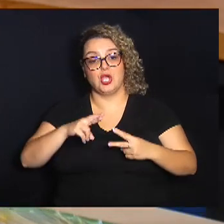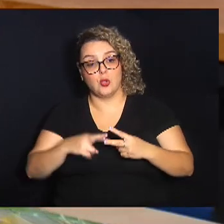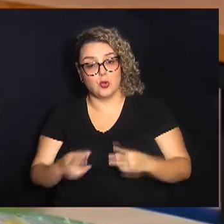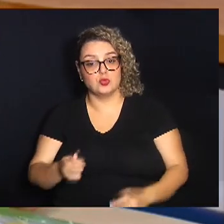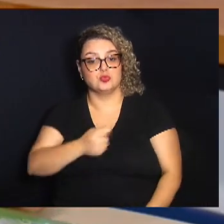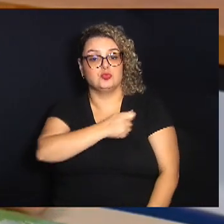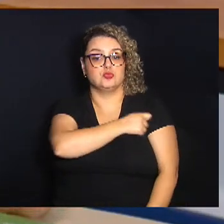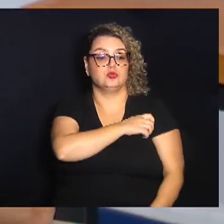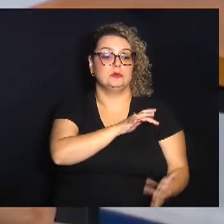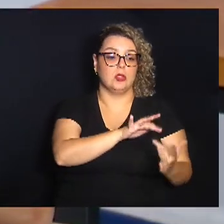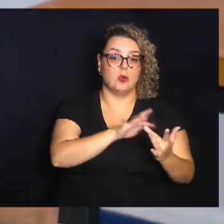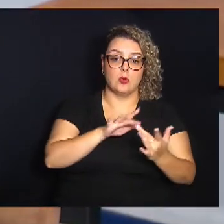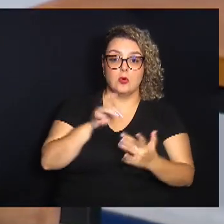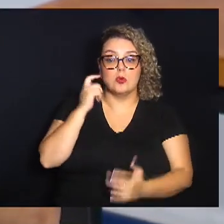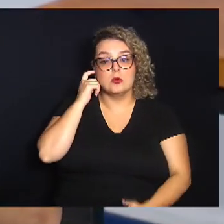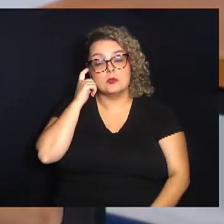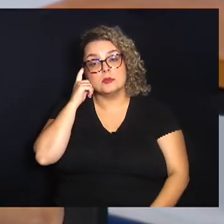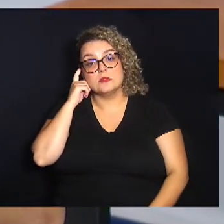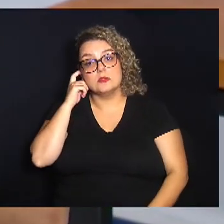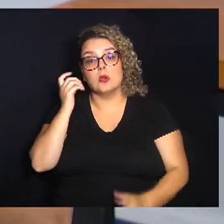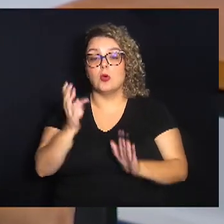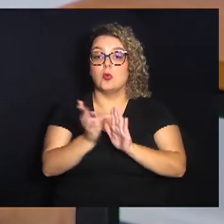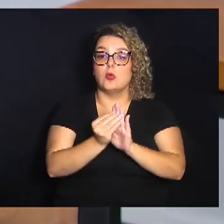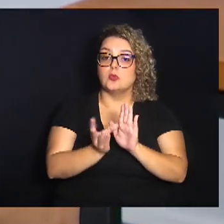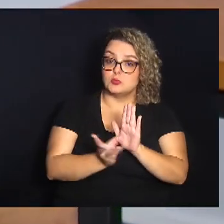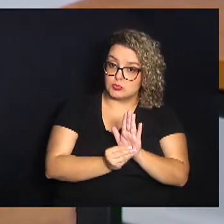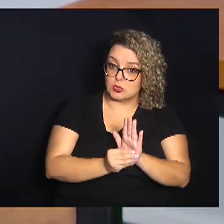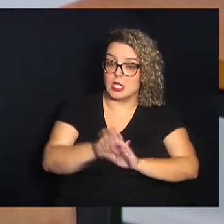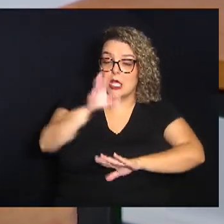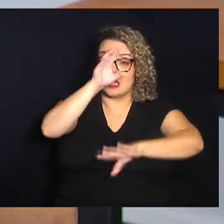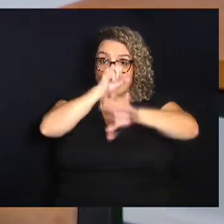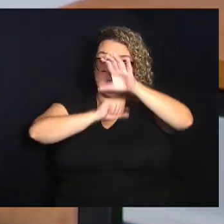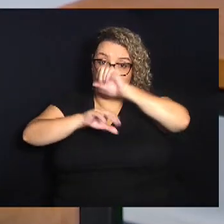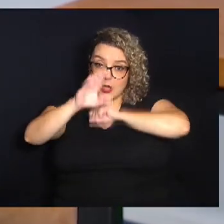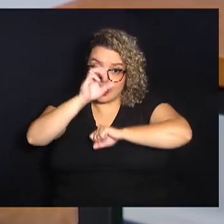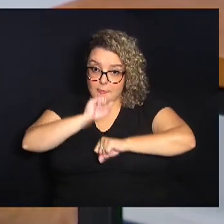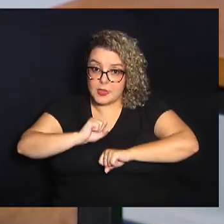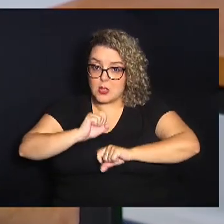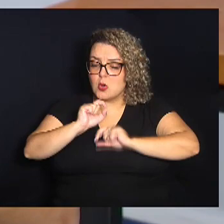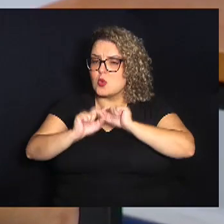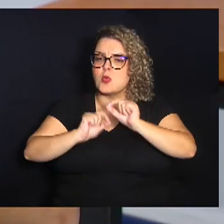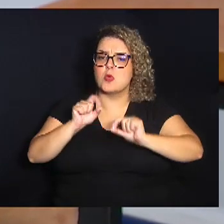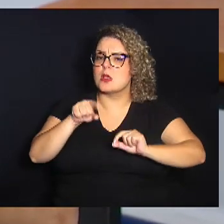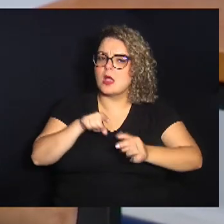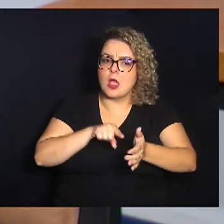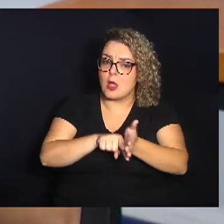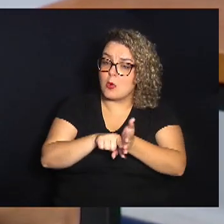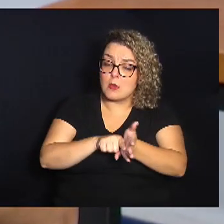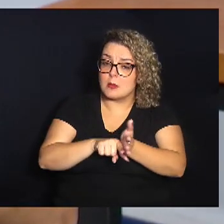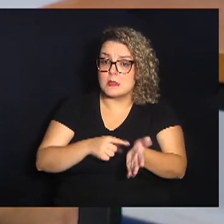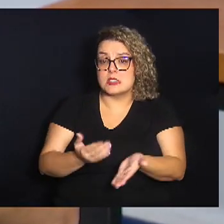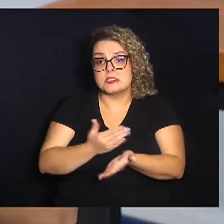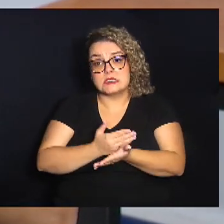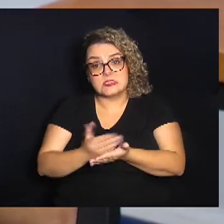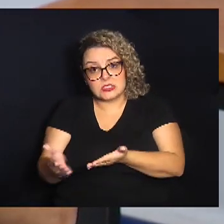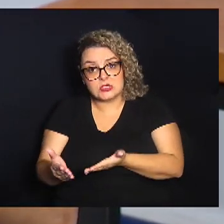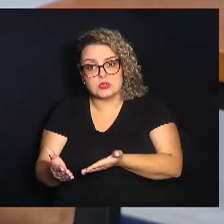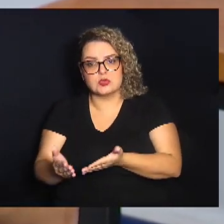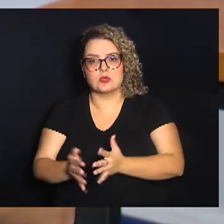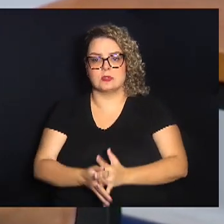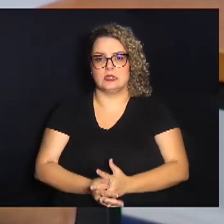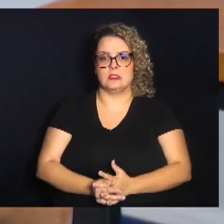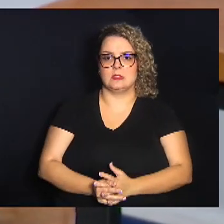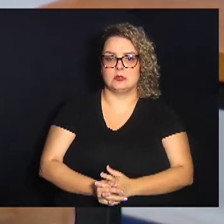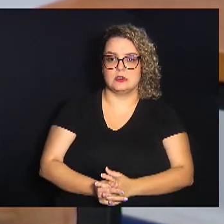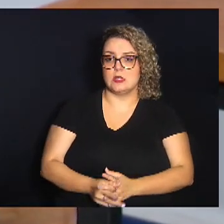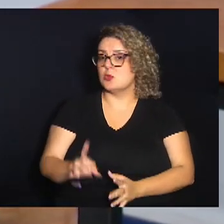o contato com o conteúdo, para eles aprenderem o que é uma pesquisa inicial. E não é